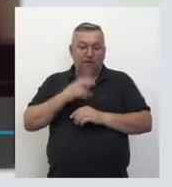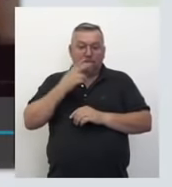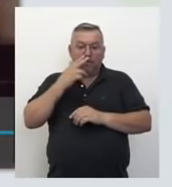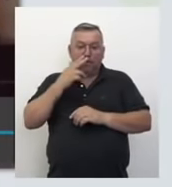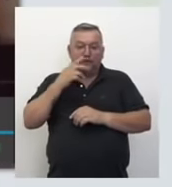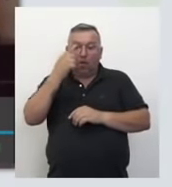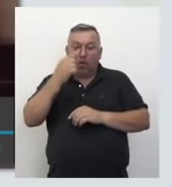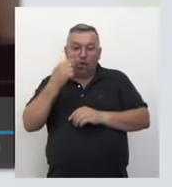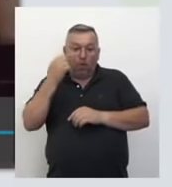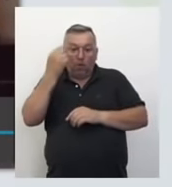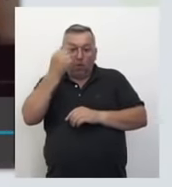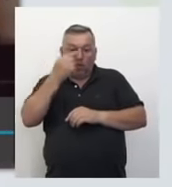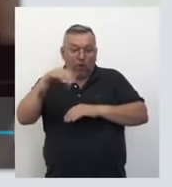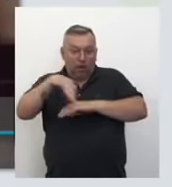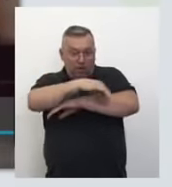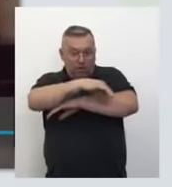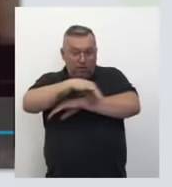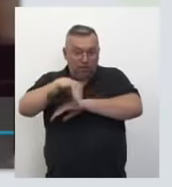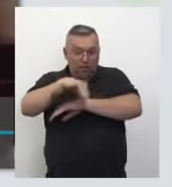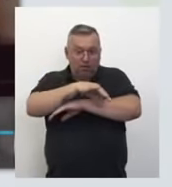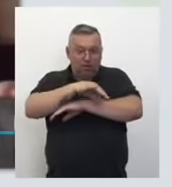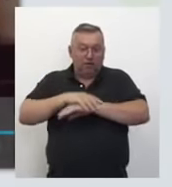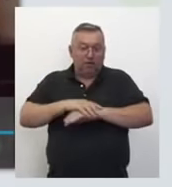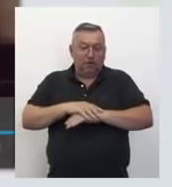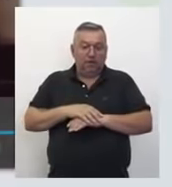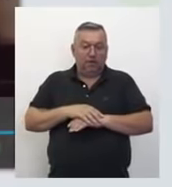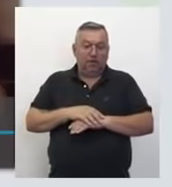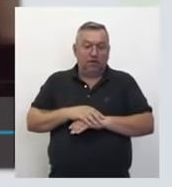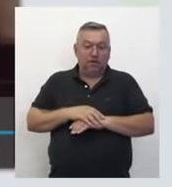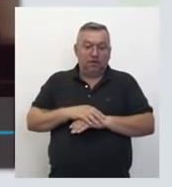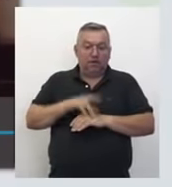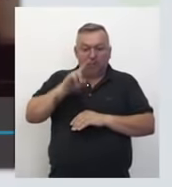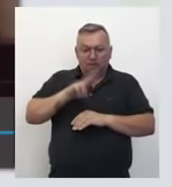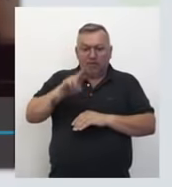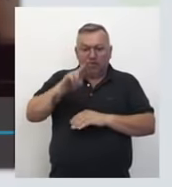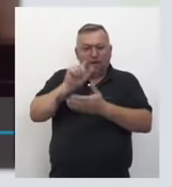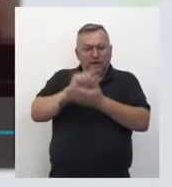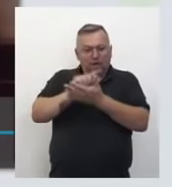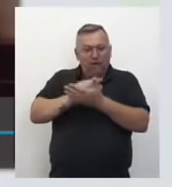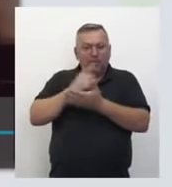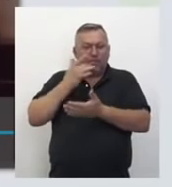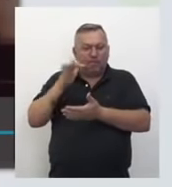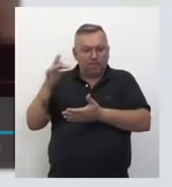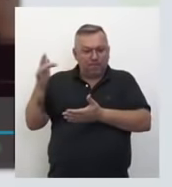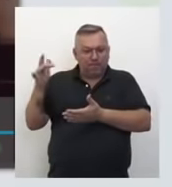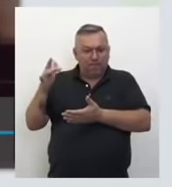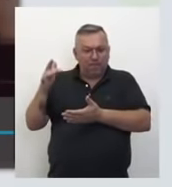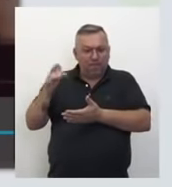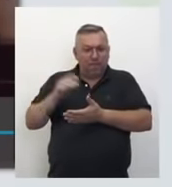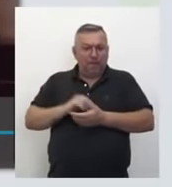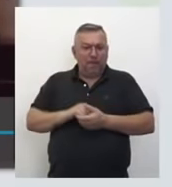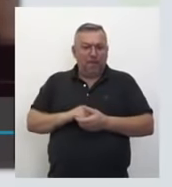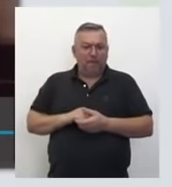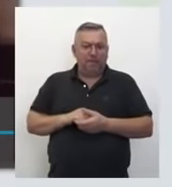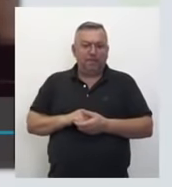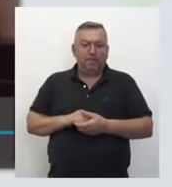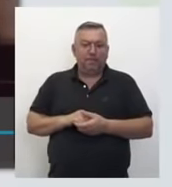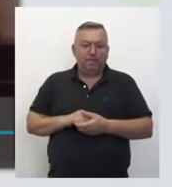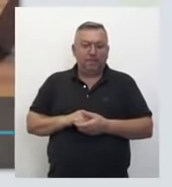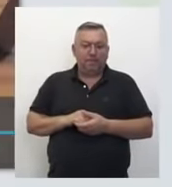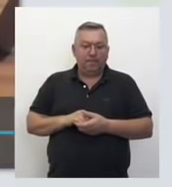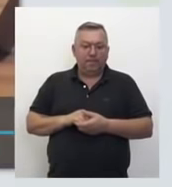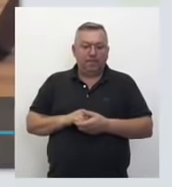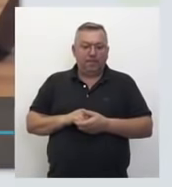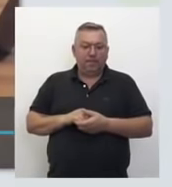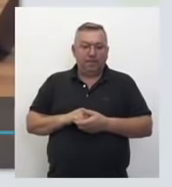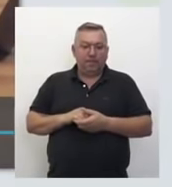olho, a arquitetura. Então eu acho que eu vou usar até essa embalagem de café. Então